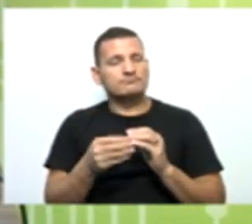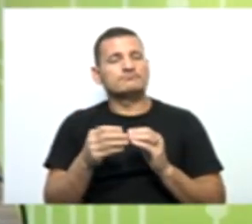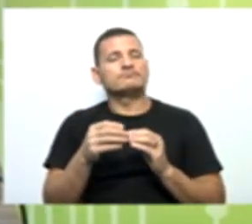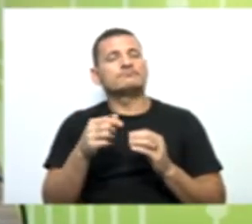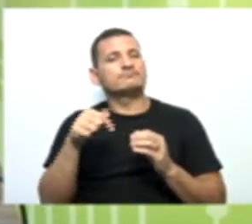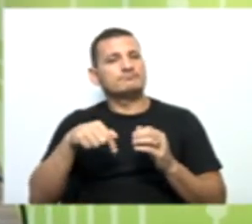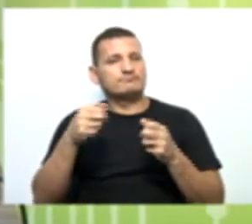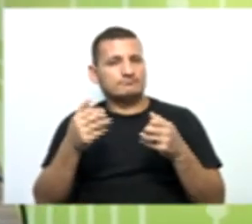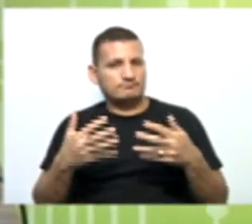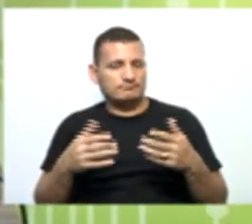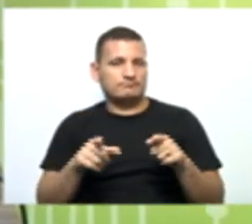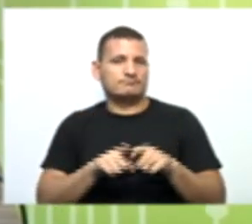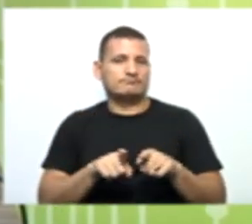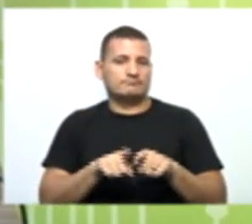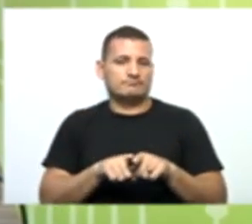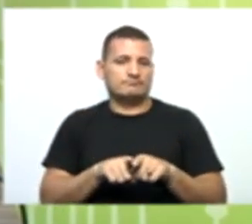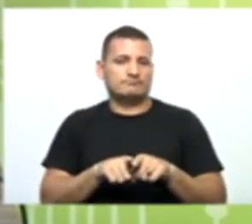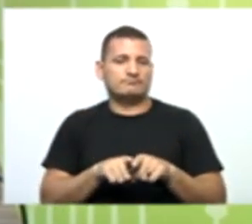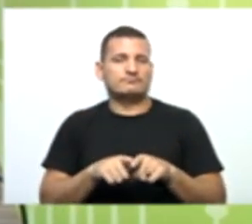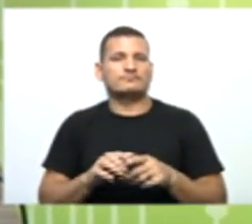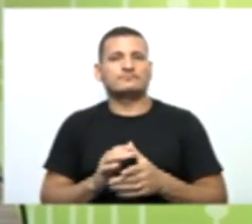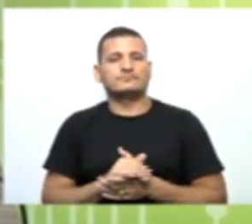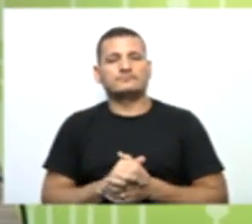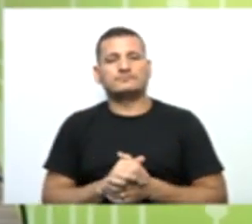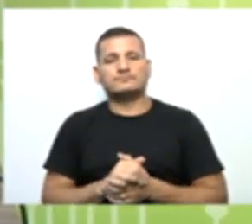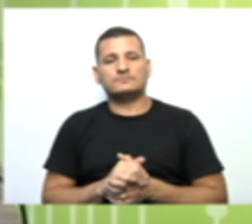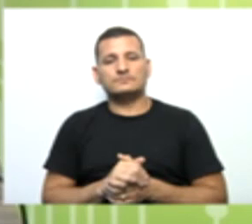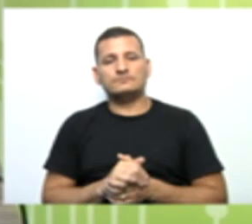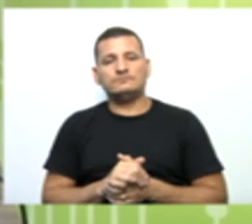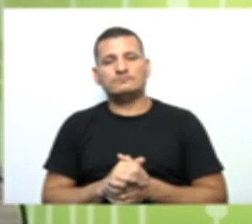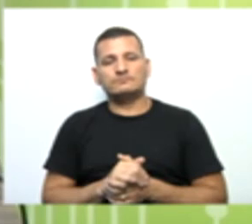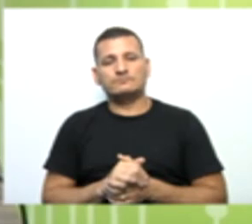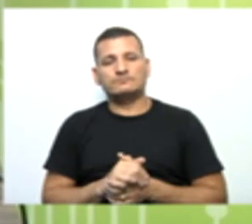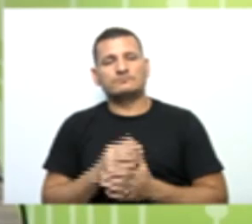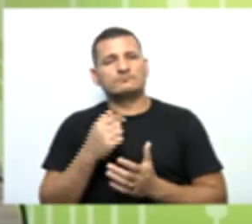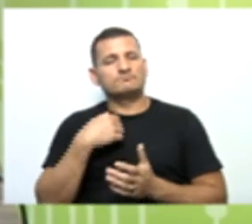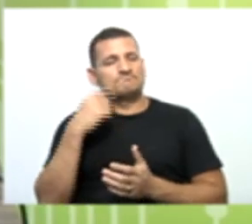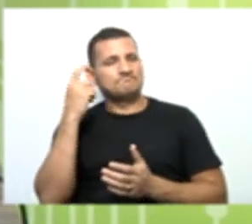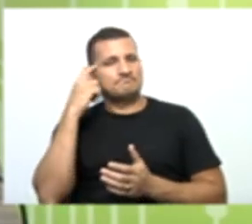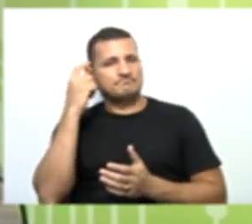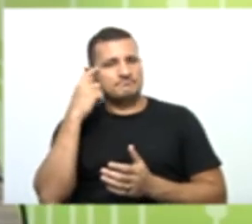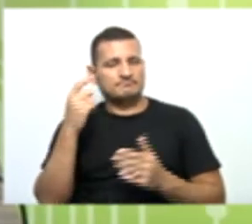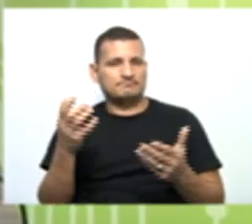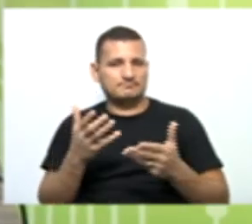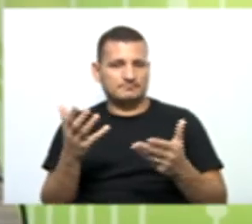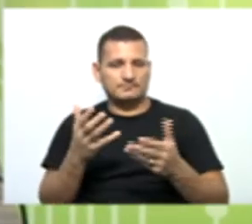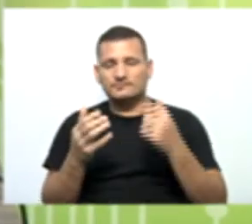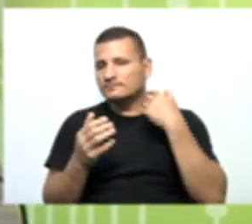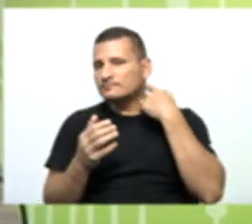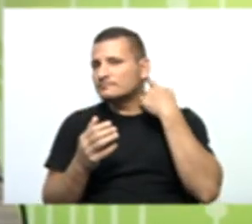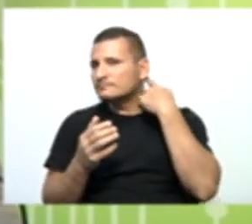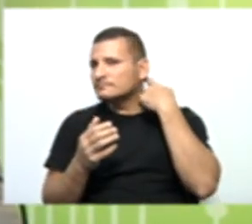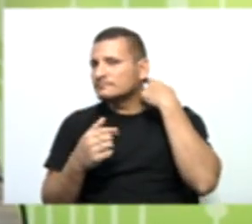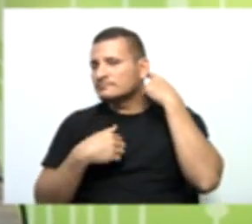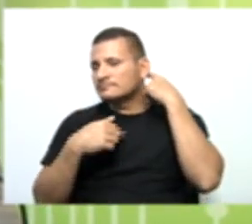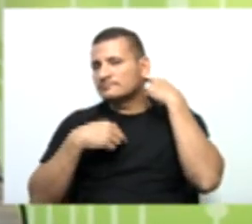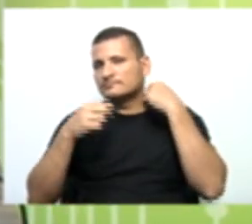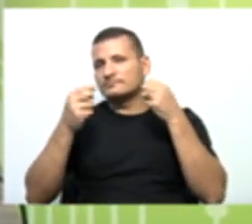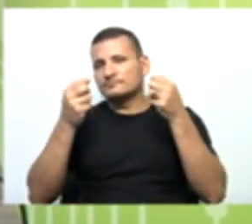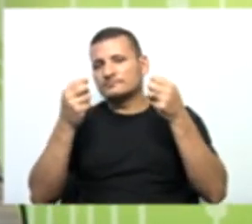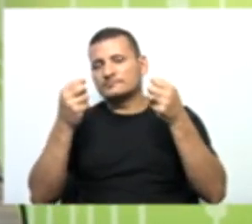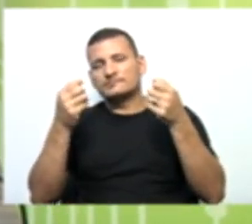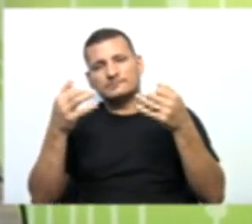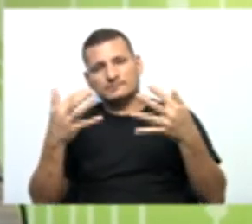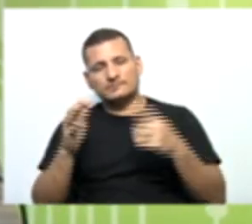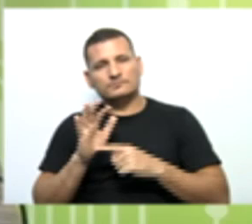nossa resposta com base no que foi explicado aqui. Beleza? Eu pensei agora aqui numa coisa que eu expliquei, que